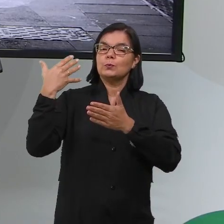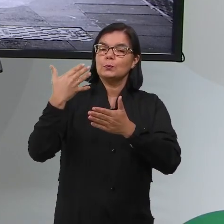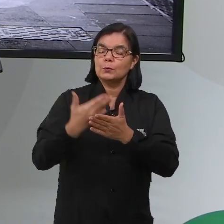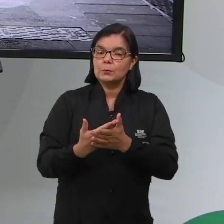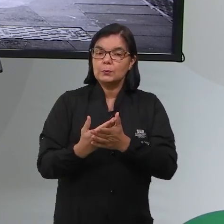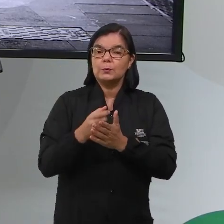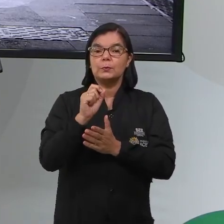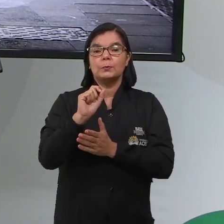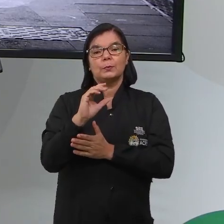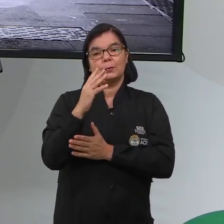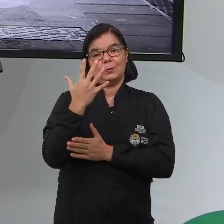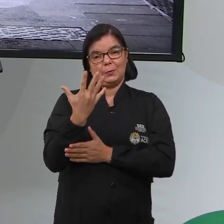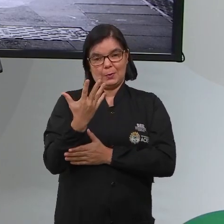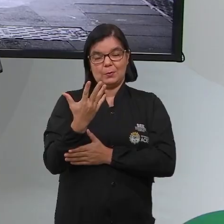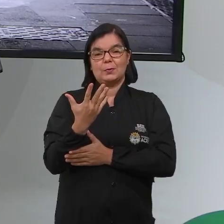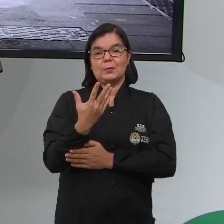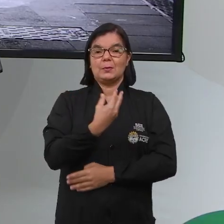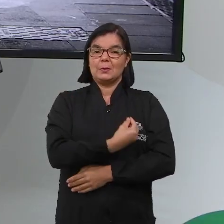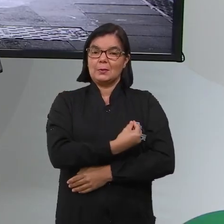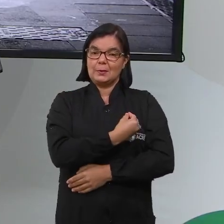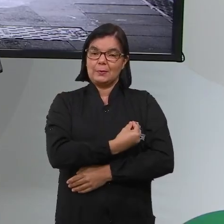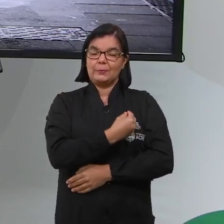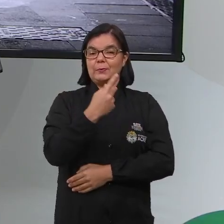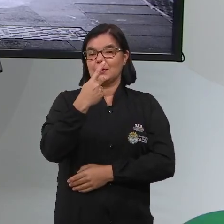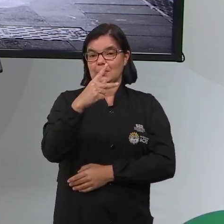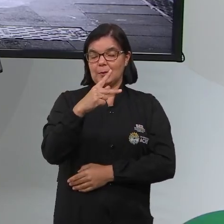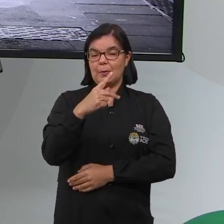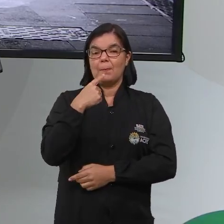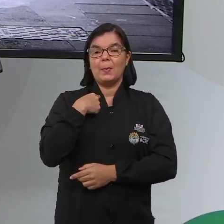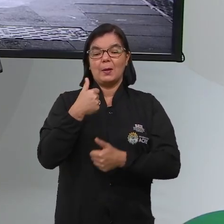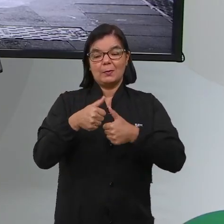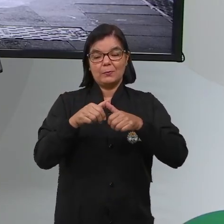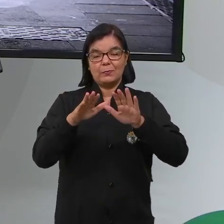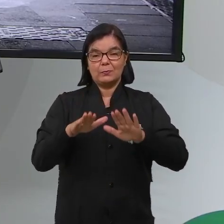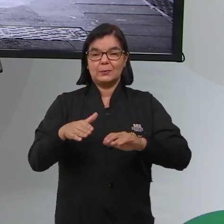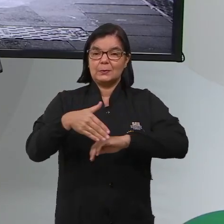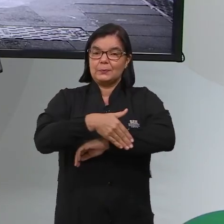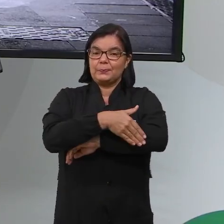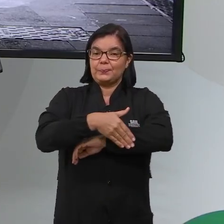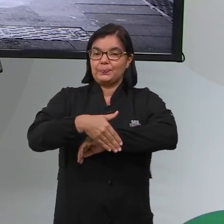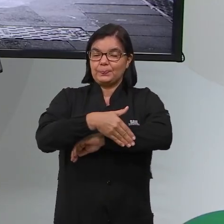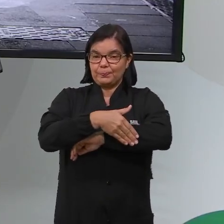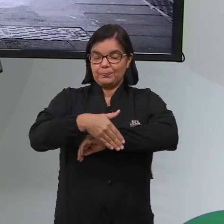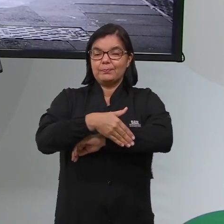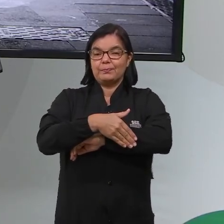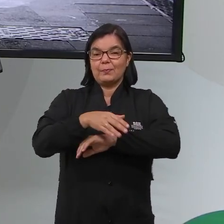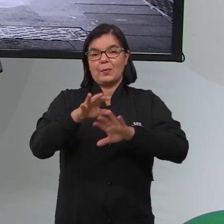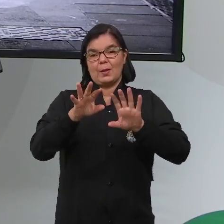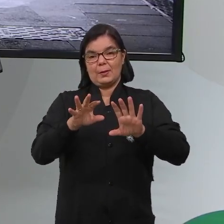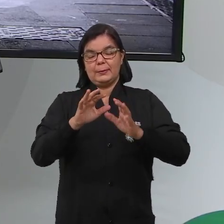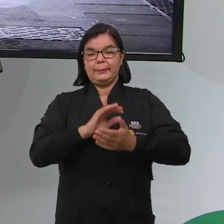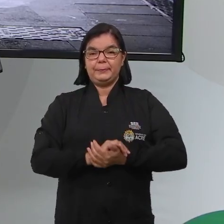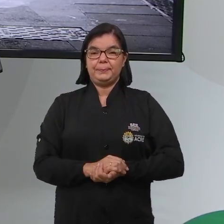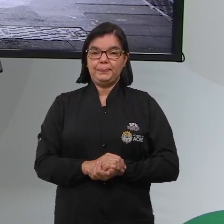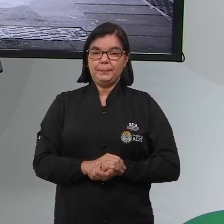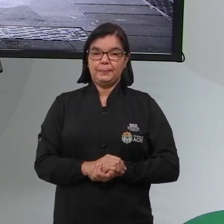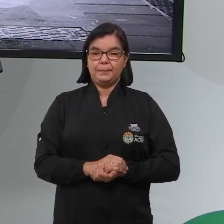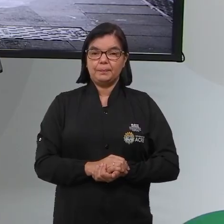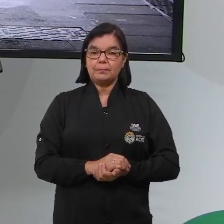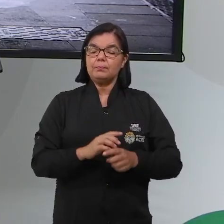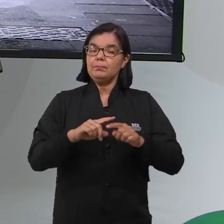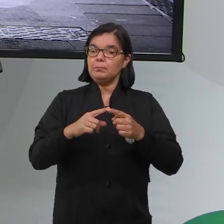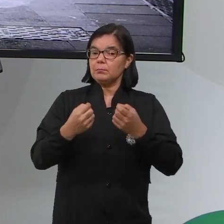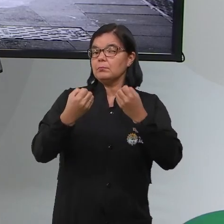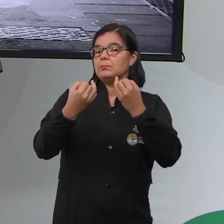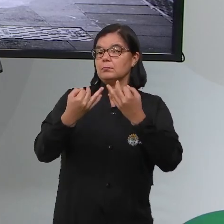ocorreu na vida desse senhor para que ele se encontre, digamos assim, nessa situação. Mas